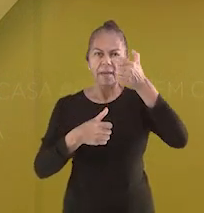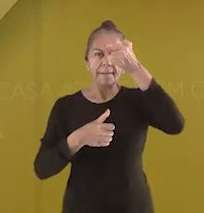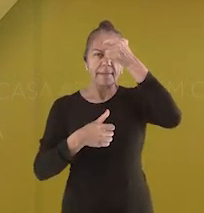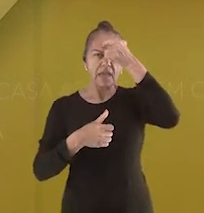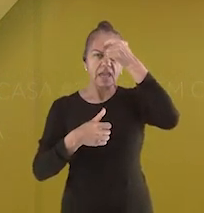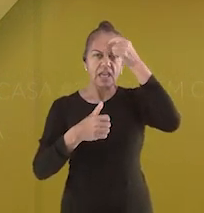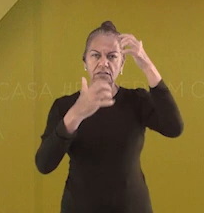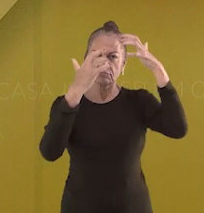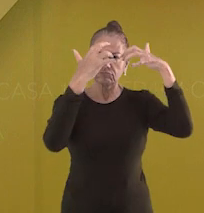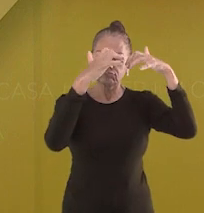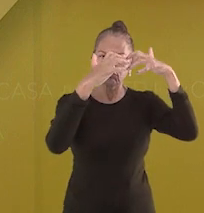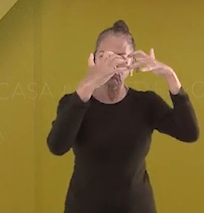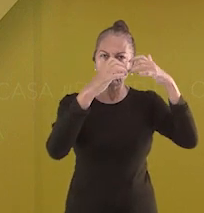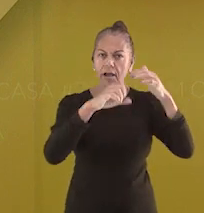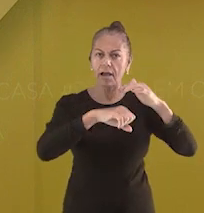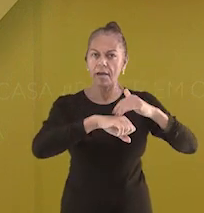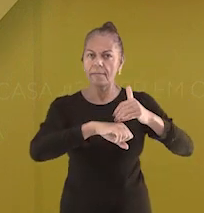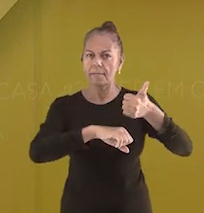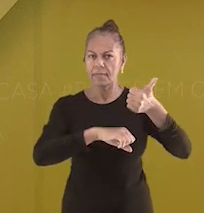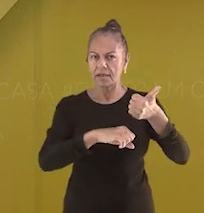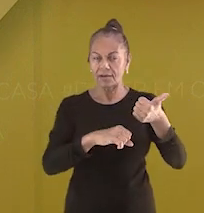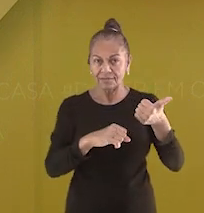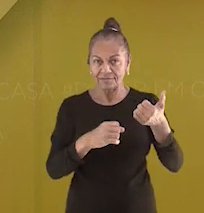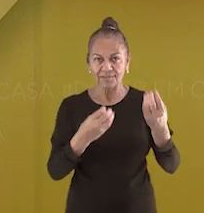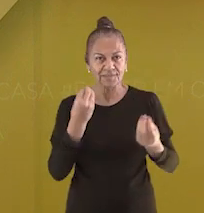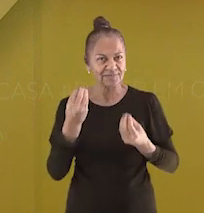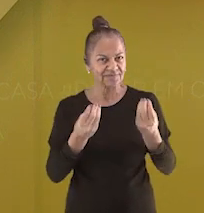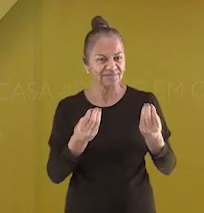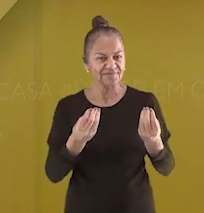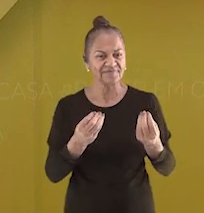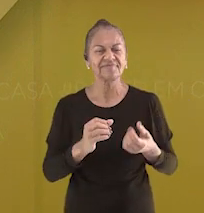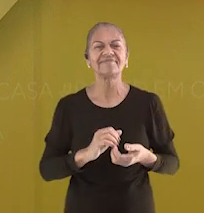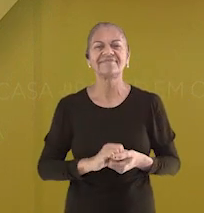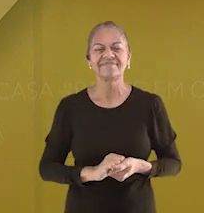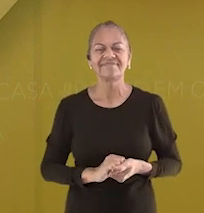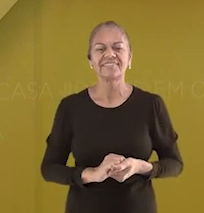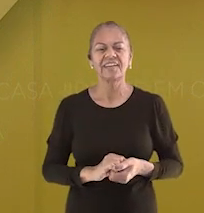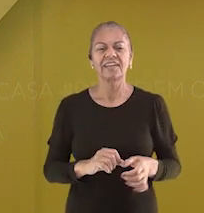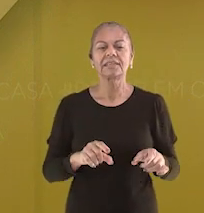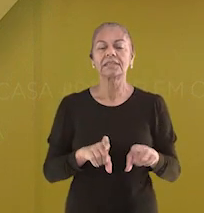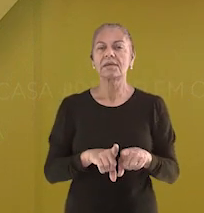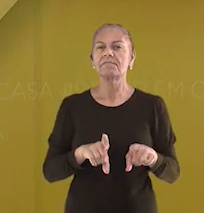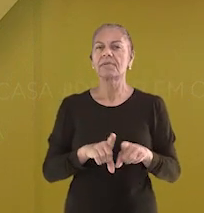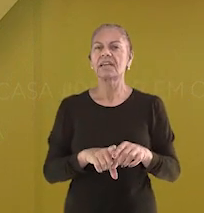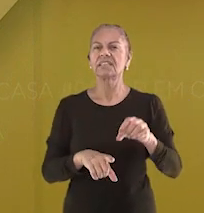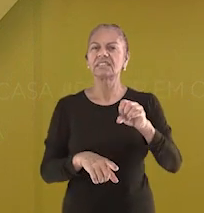atividades aeróbicas, onde temos muitas variedades. Inclusive, se observarmos